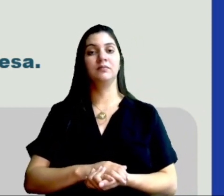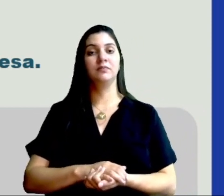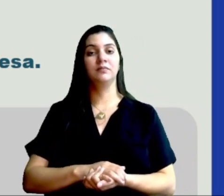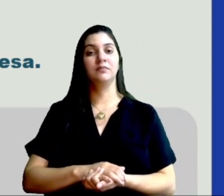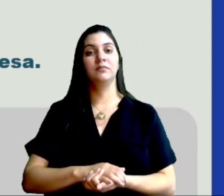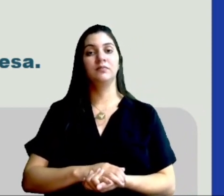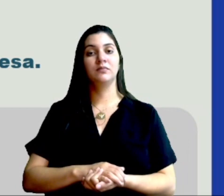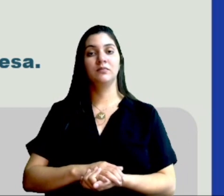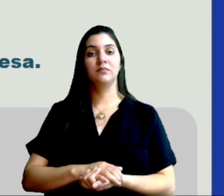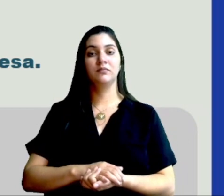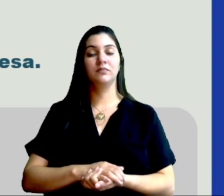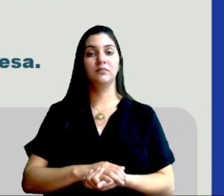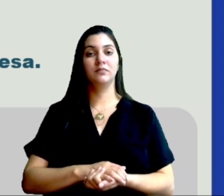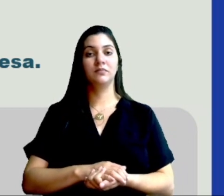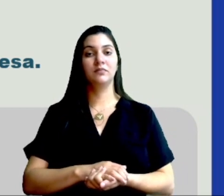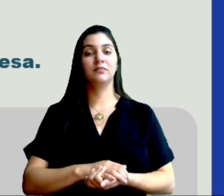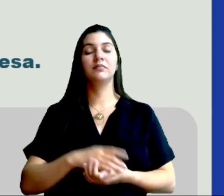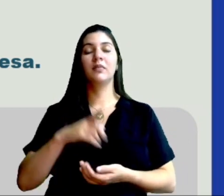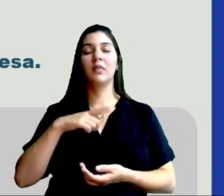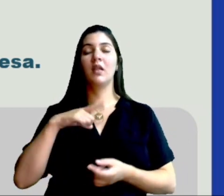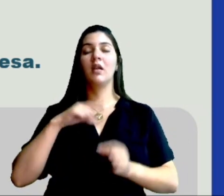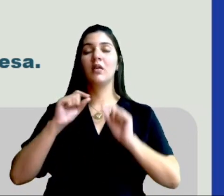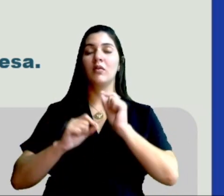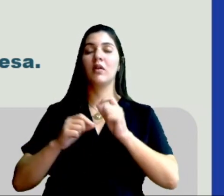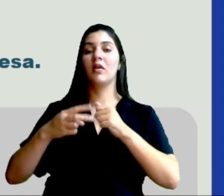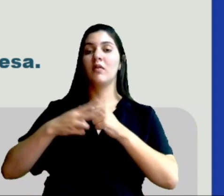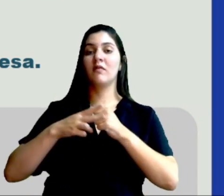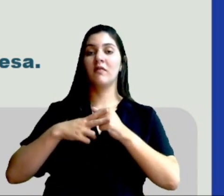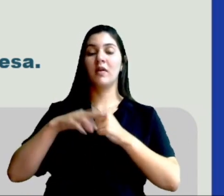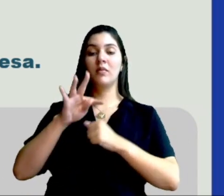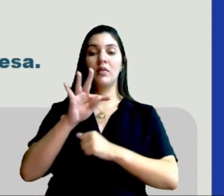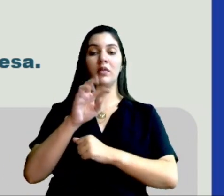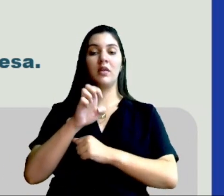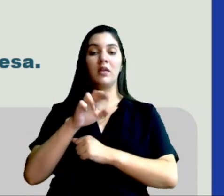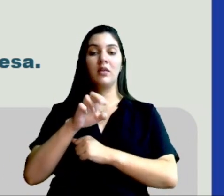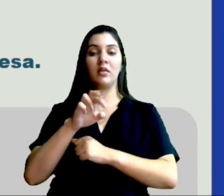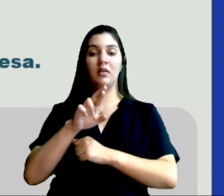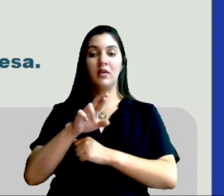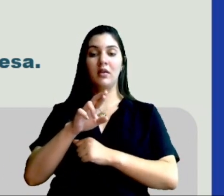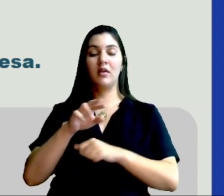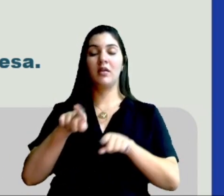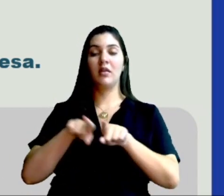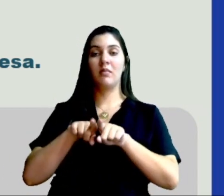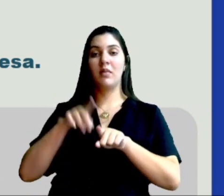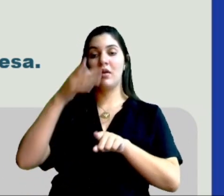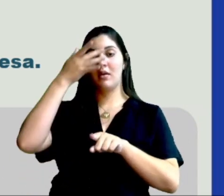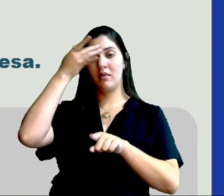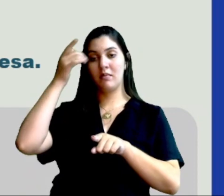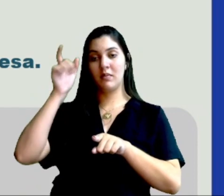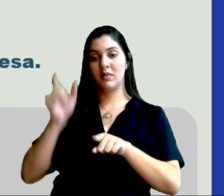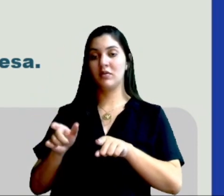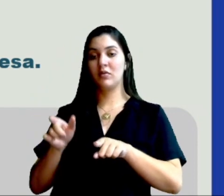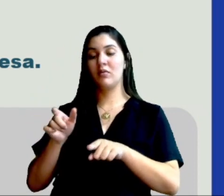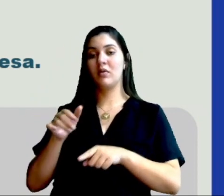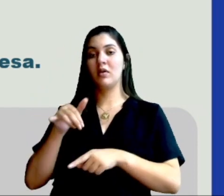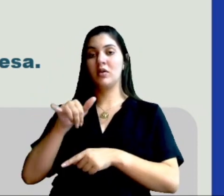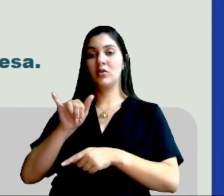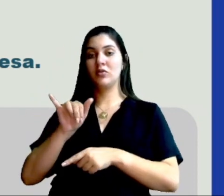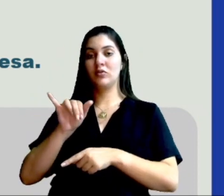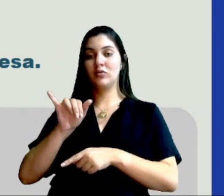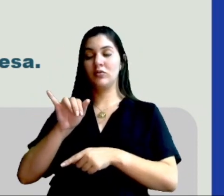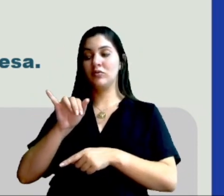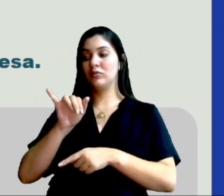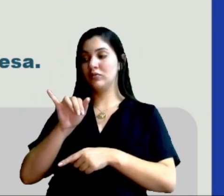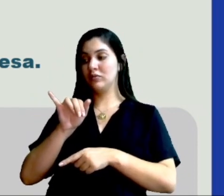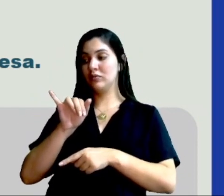seguramente porque... Aí a gente tem o verbo tener e a pessoa yo, que é para a gente